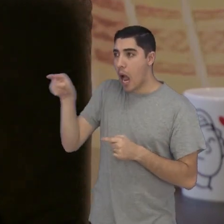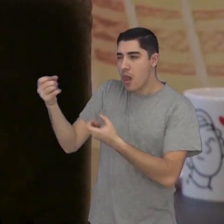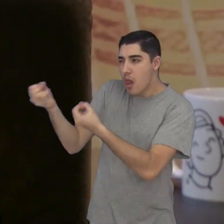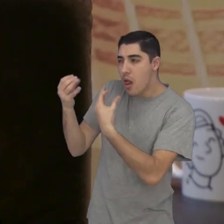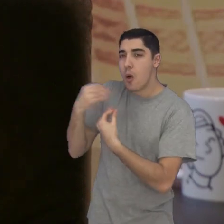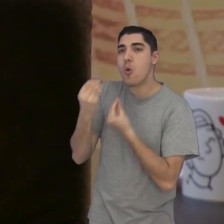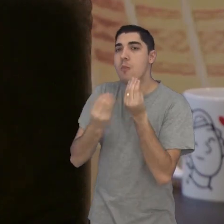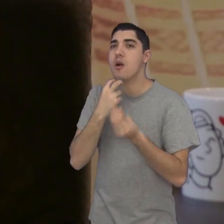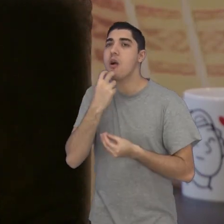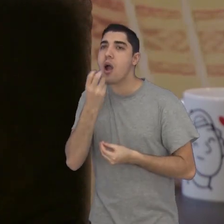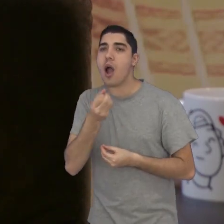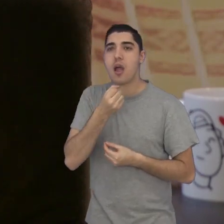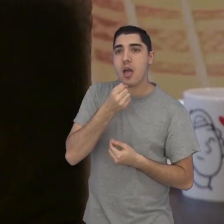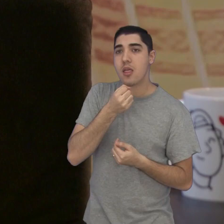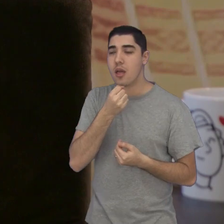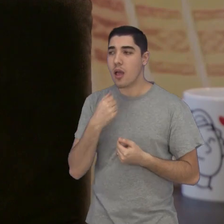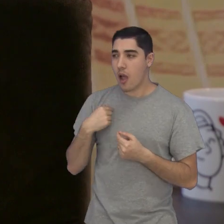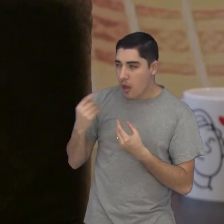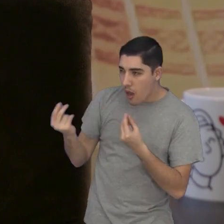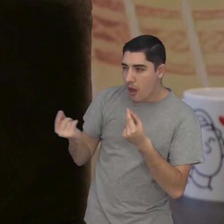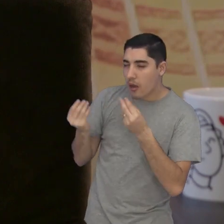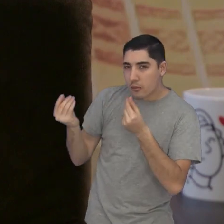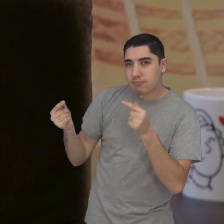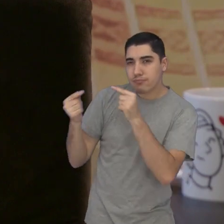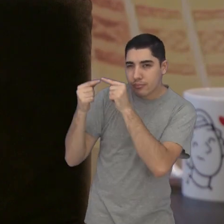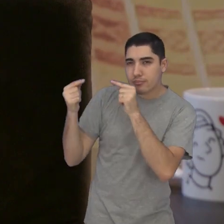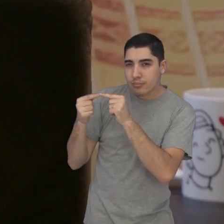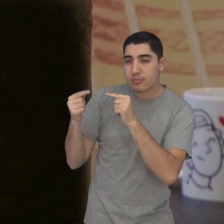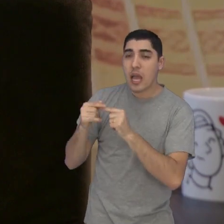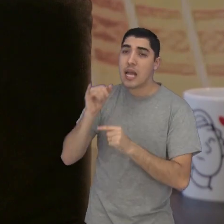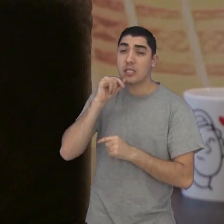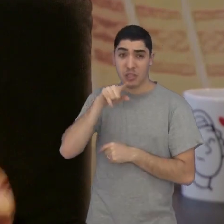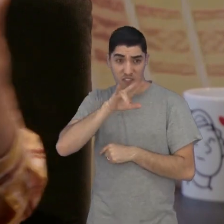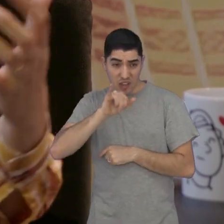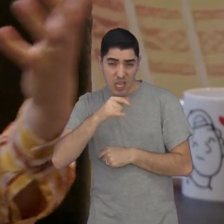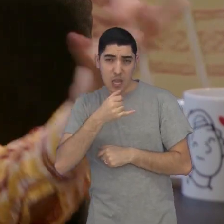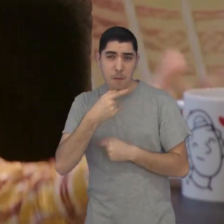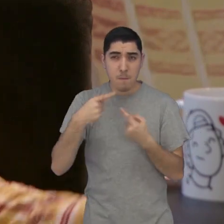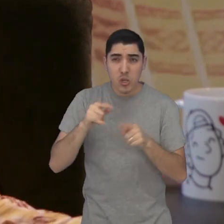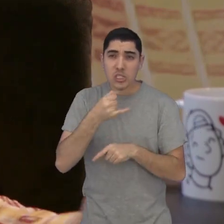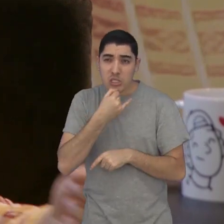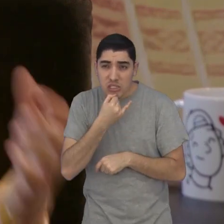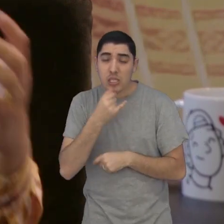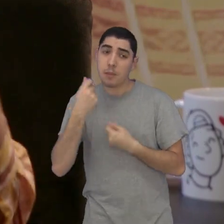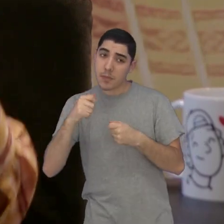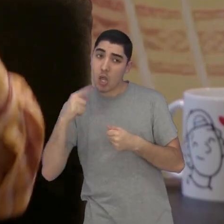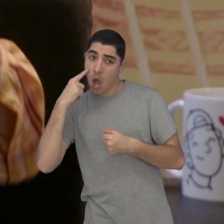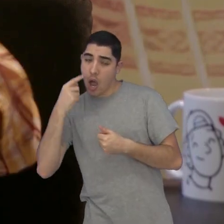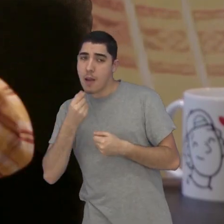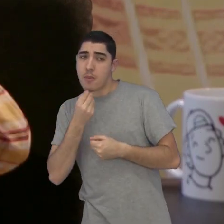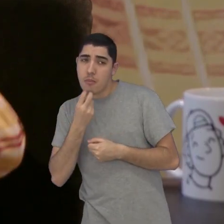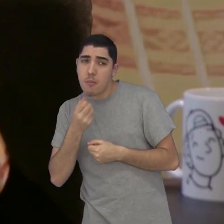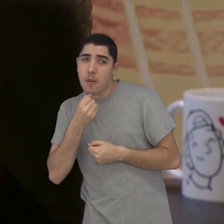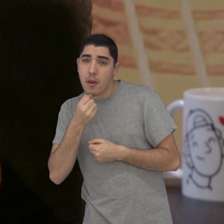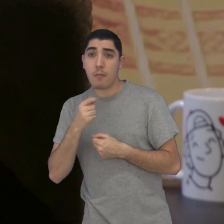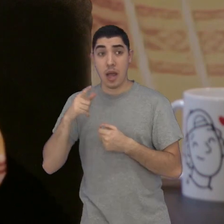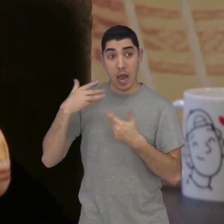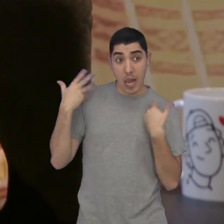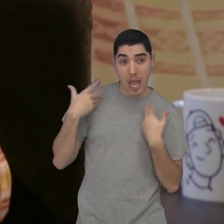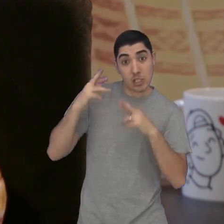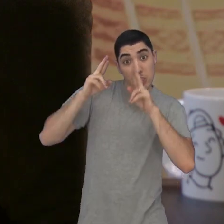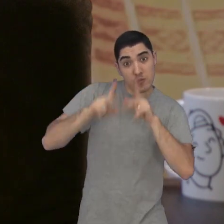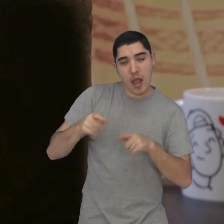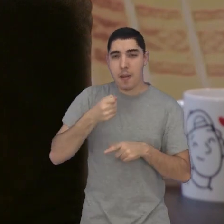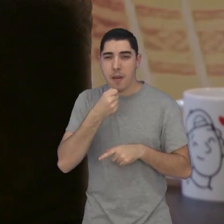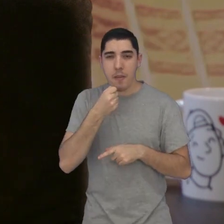a cantar tal, e falou, agora para interpretação também, você vai falar de alguma coisa, é triste, é assim, alegre e tal. E fui aprendendo,